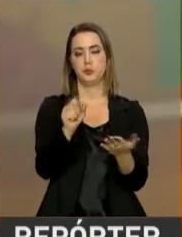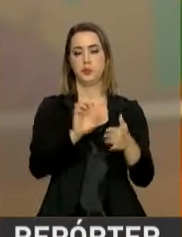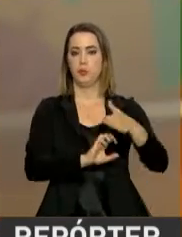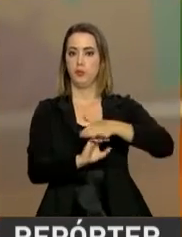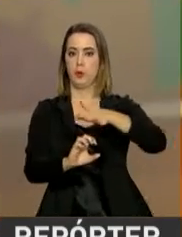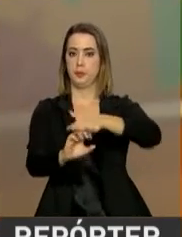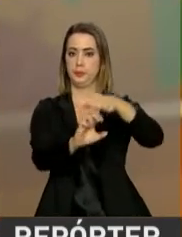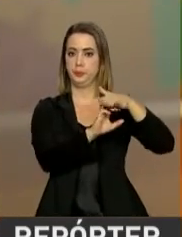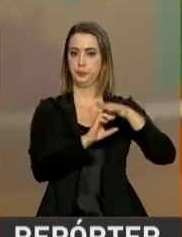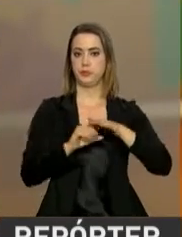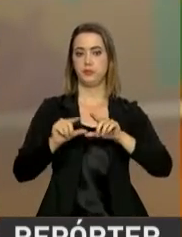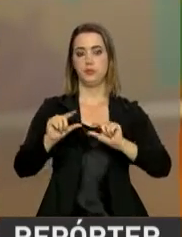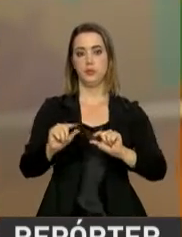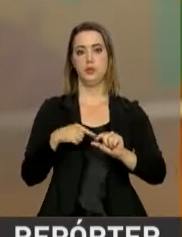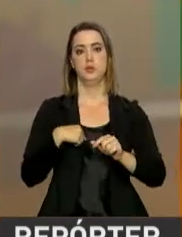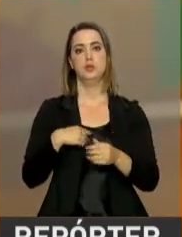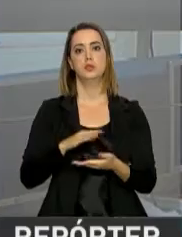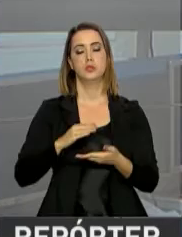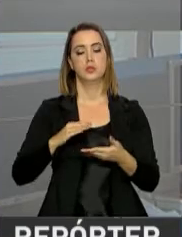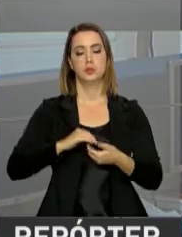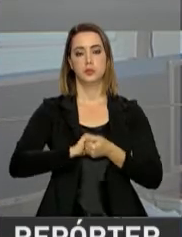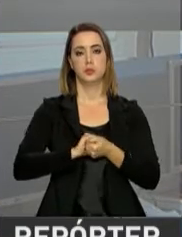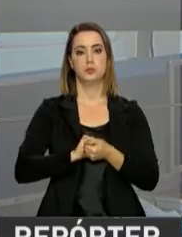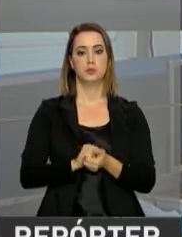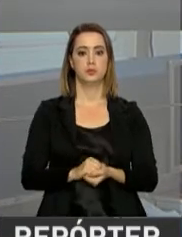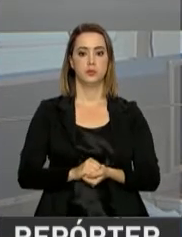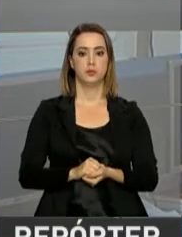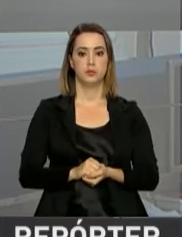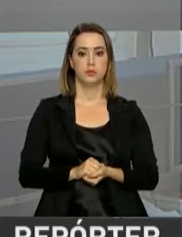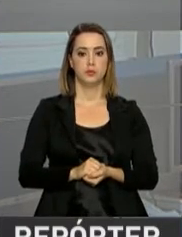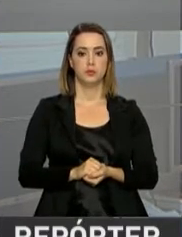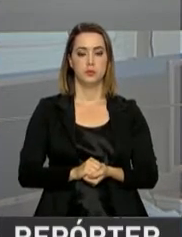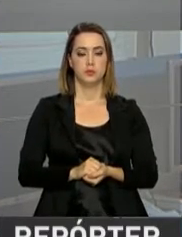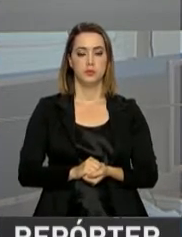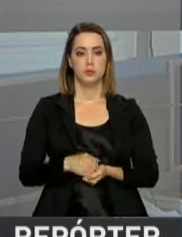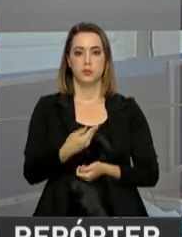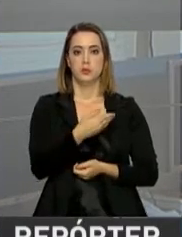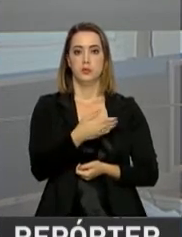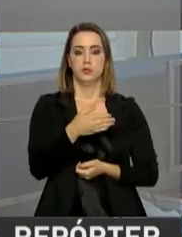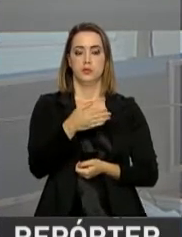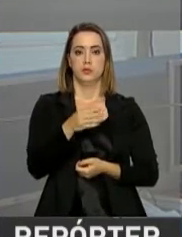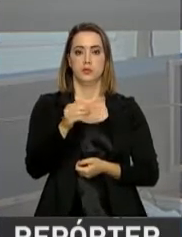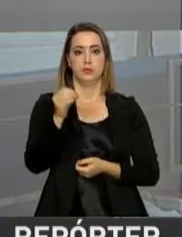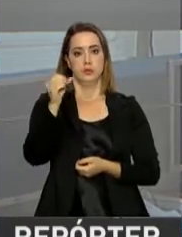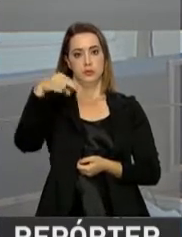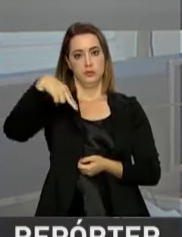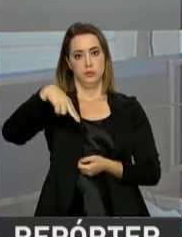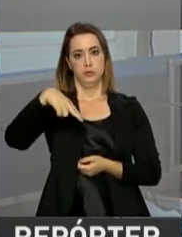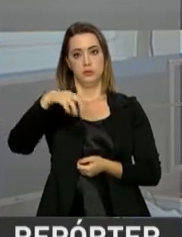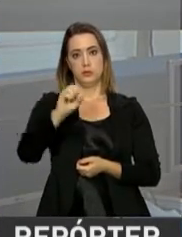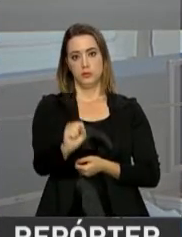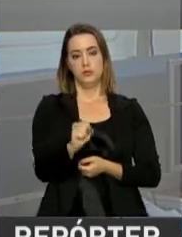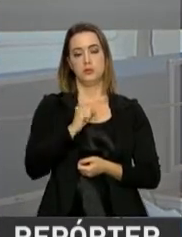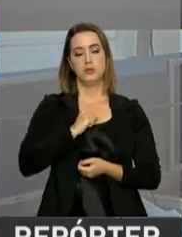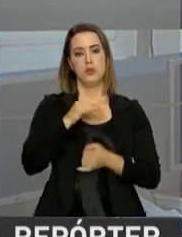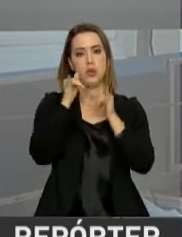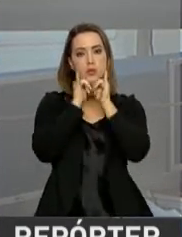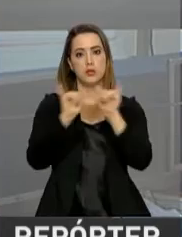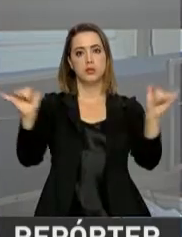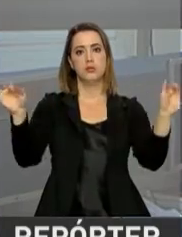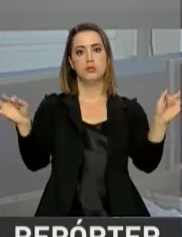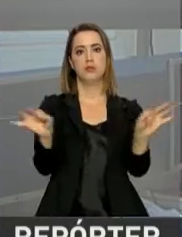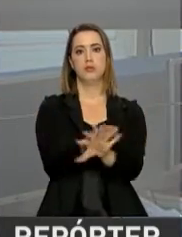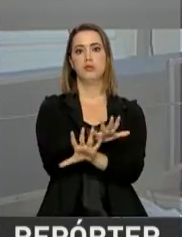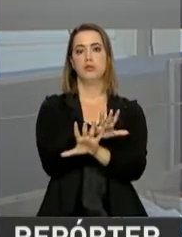microempreendedores e conte com o governo federal. A Organização Mundial da Saúde declarou o fim da emergência internacional